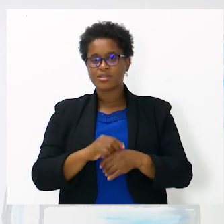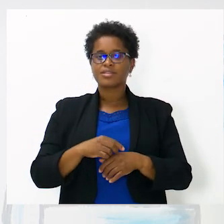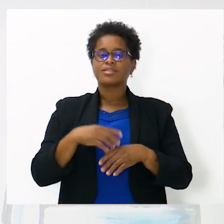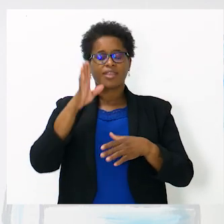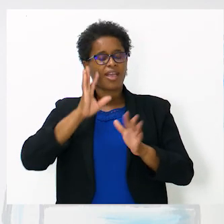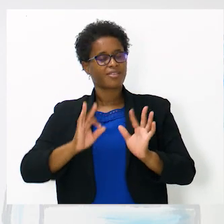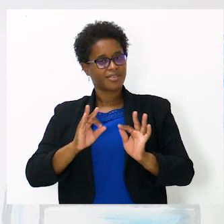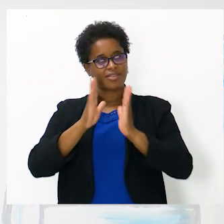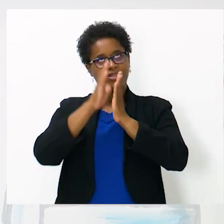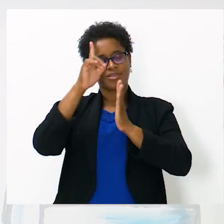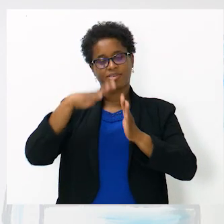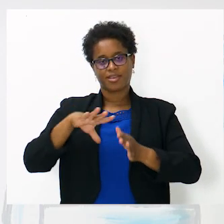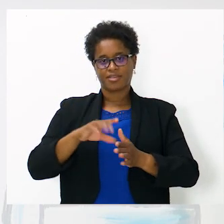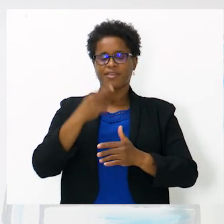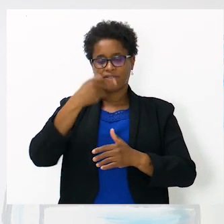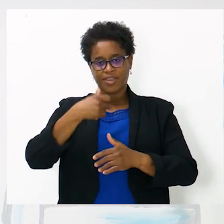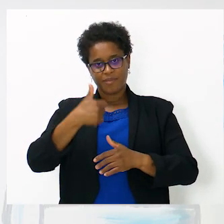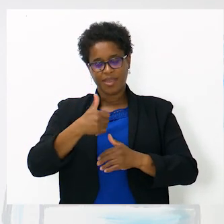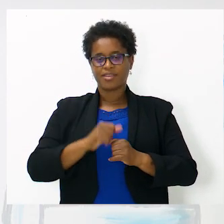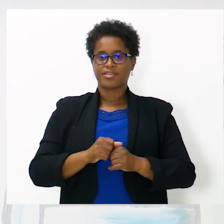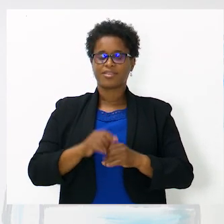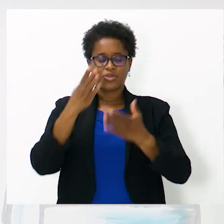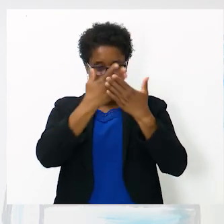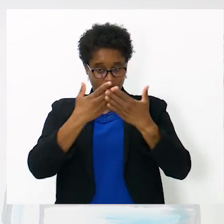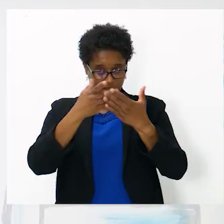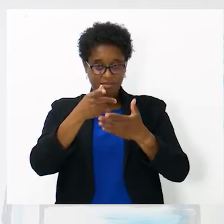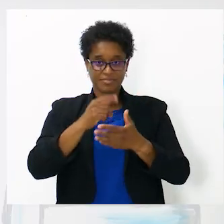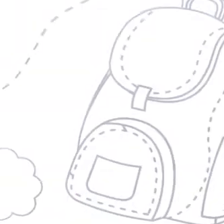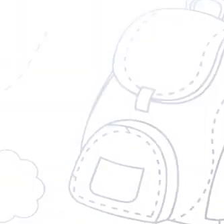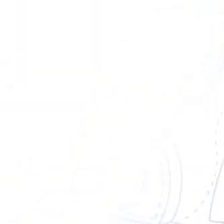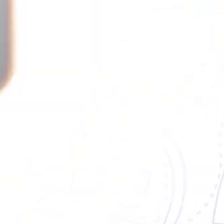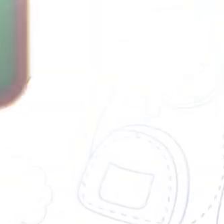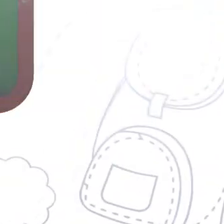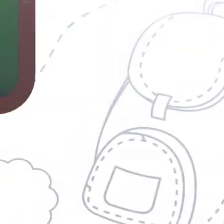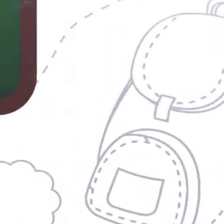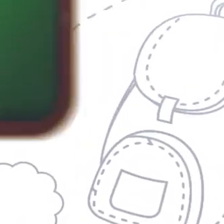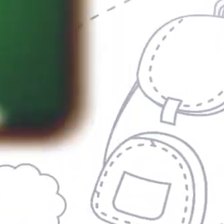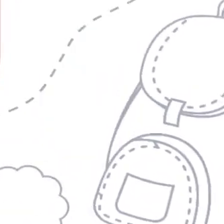aula, se assim Deus quiser. Fiquem bem, estudem!